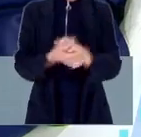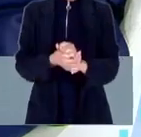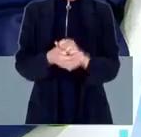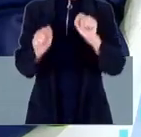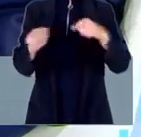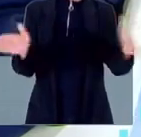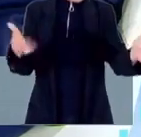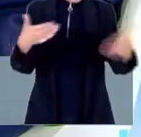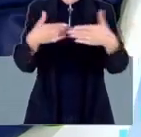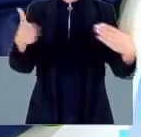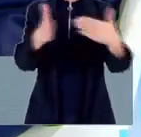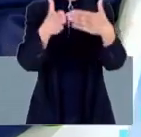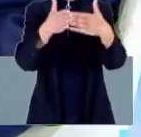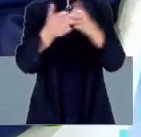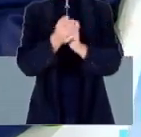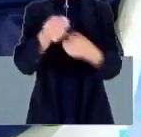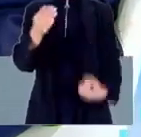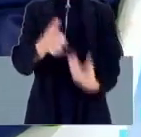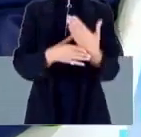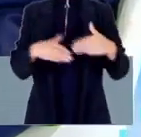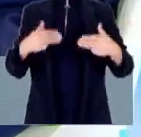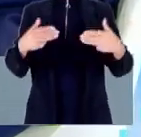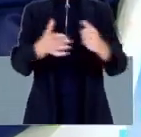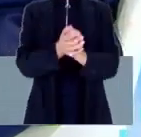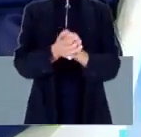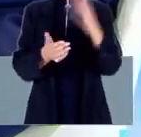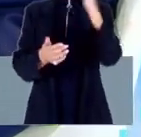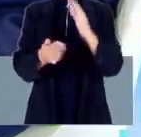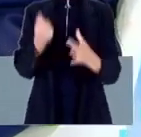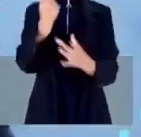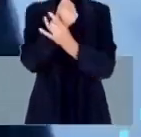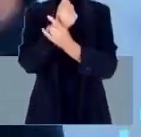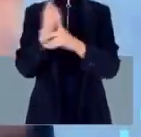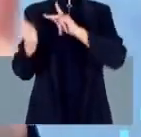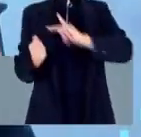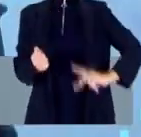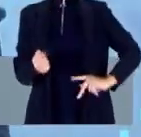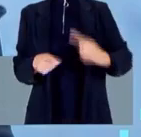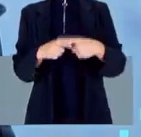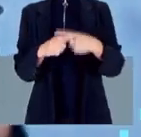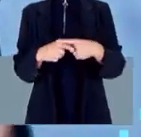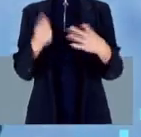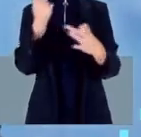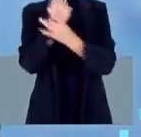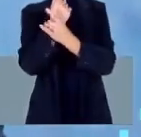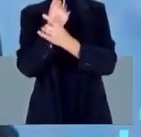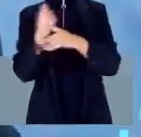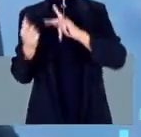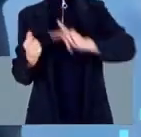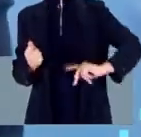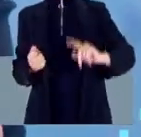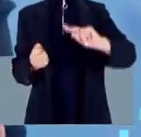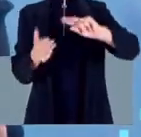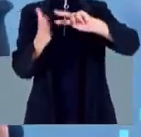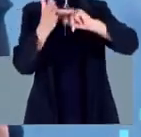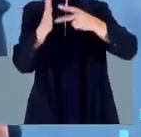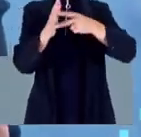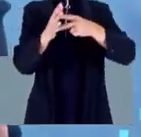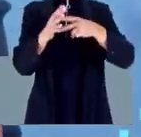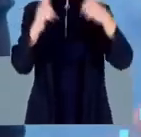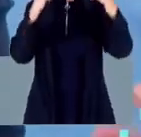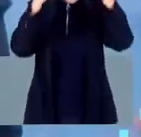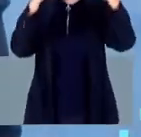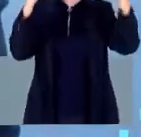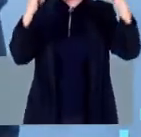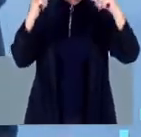fronteira fácil nós vamos criar o ministério Nacional da Segurança Pública porque Segurança Pública não é um não quando a gente fala de